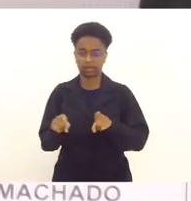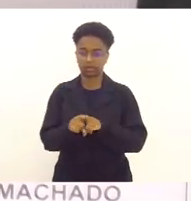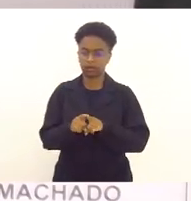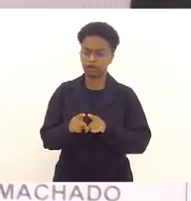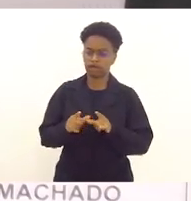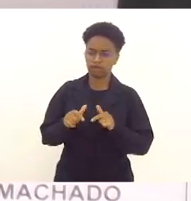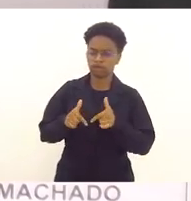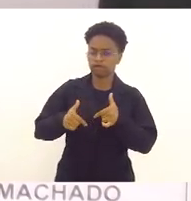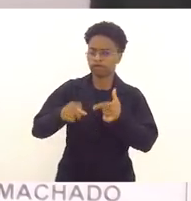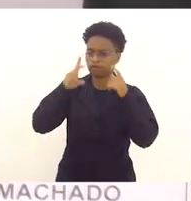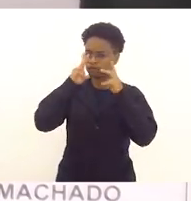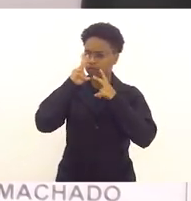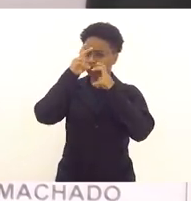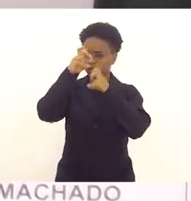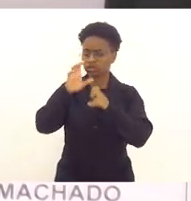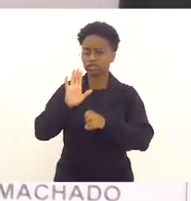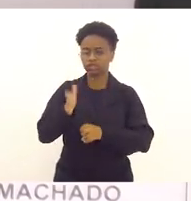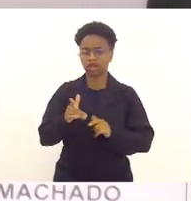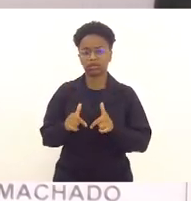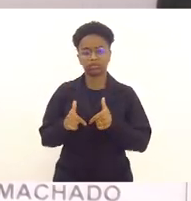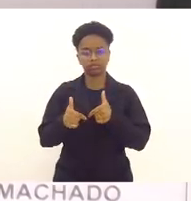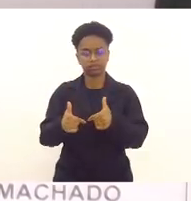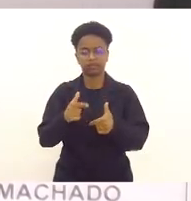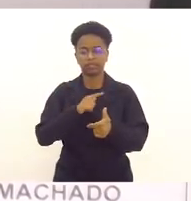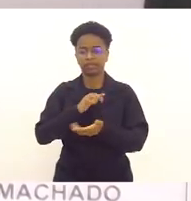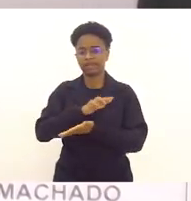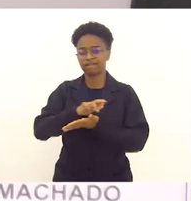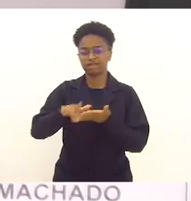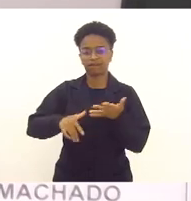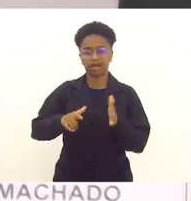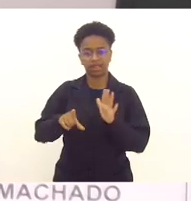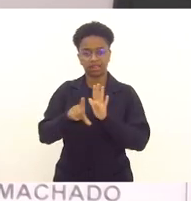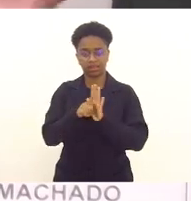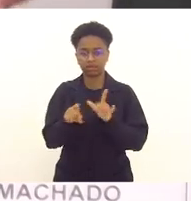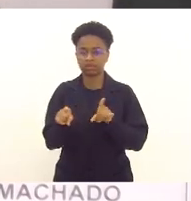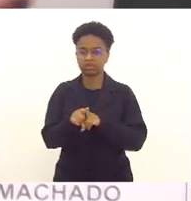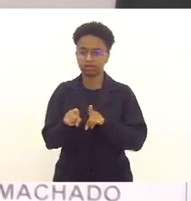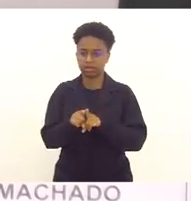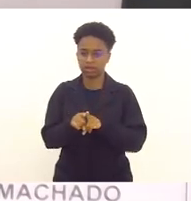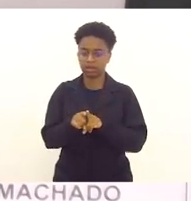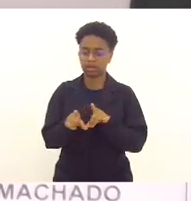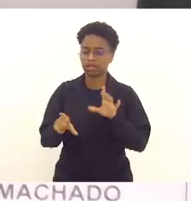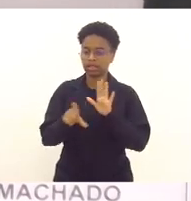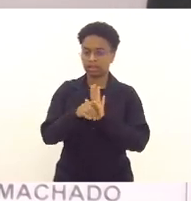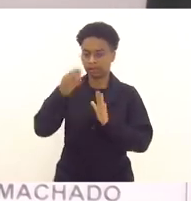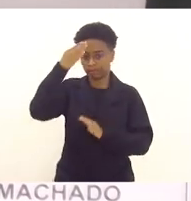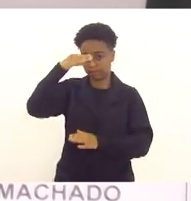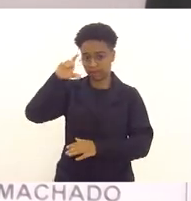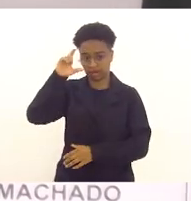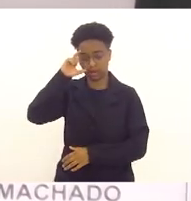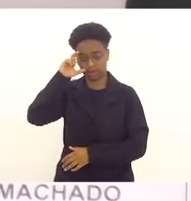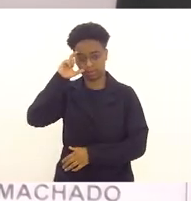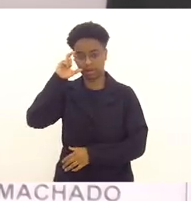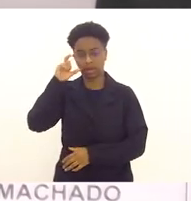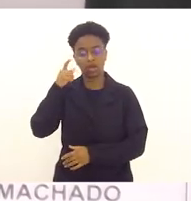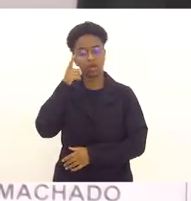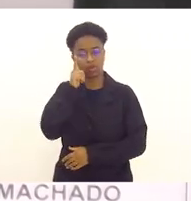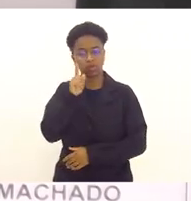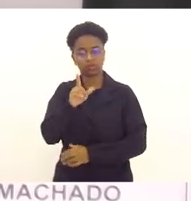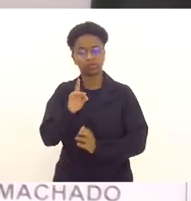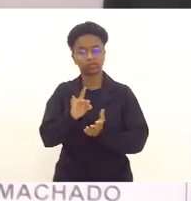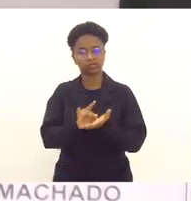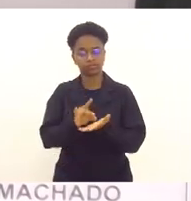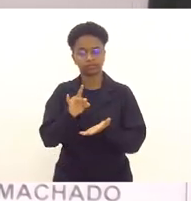com a força que já estão fazendo com que diversas leis Inclusive a própria Lei Maria da Penha tivesse aí